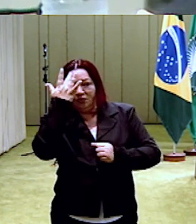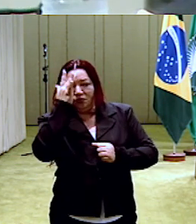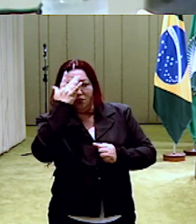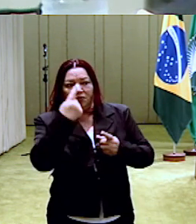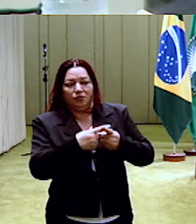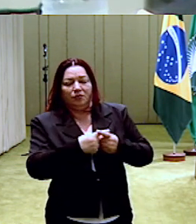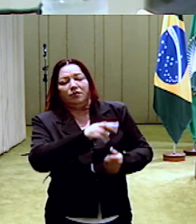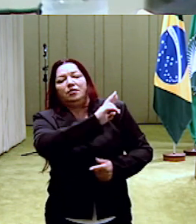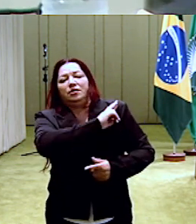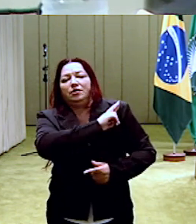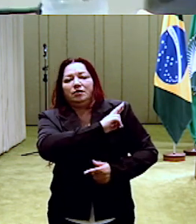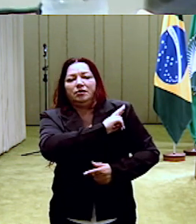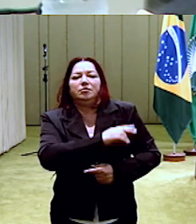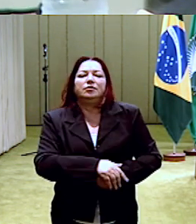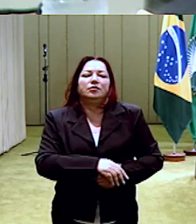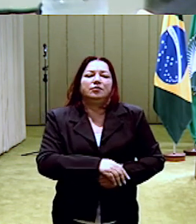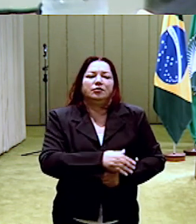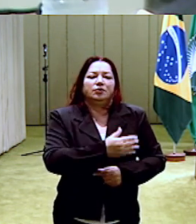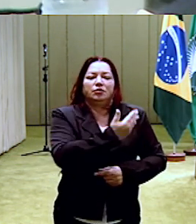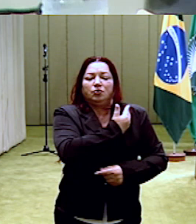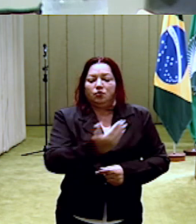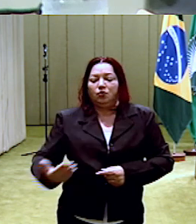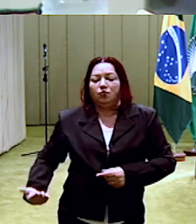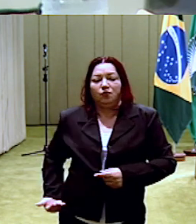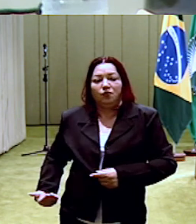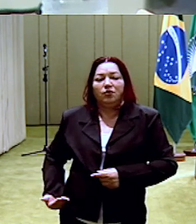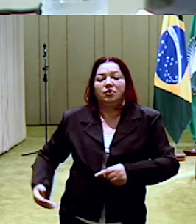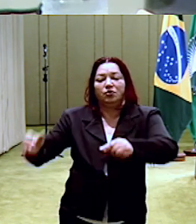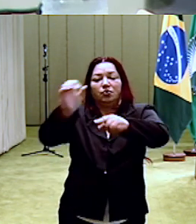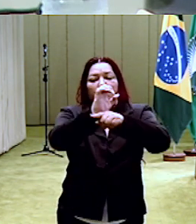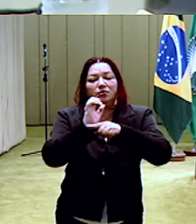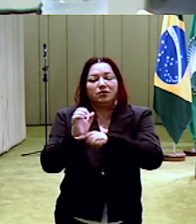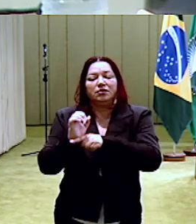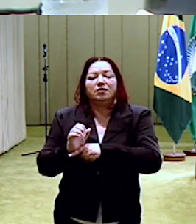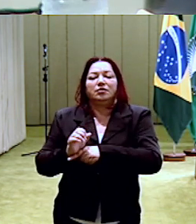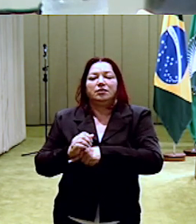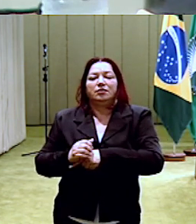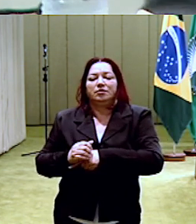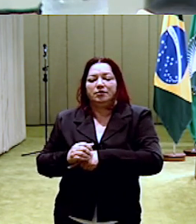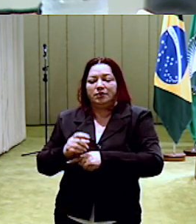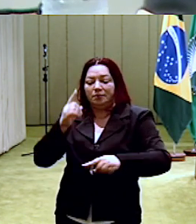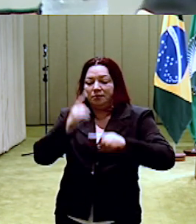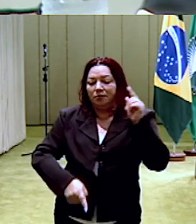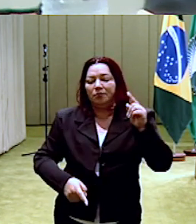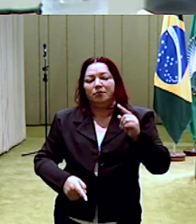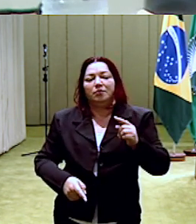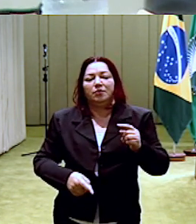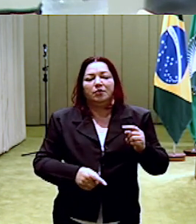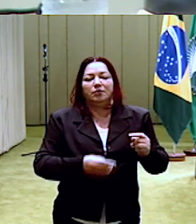dúvidas sobre a responsabilidade do Estado de regular as atividades empresariais com o efeito de coibir